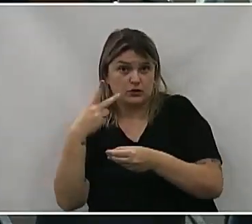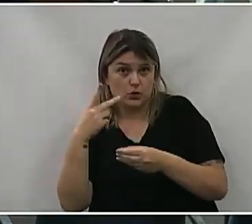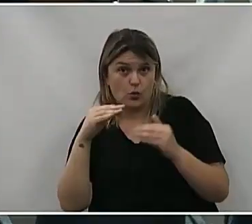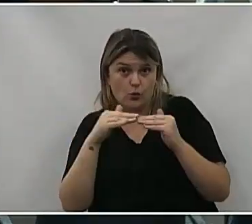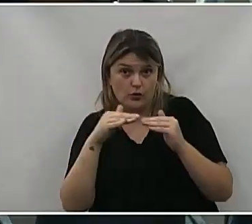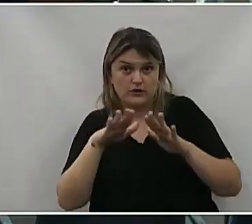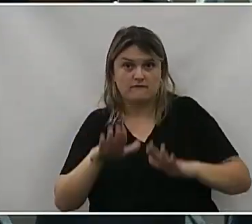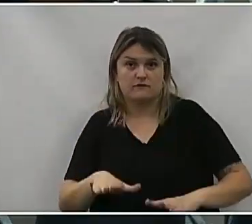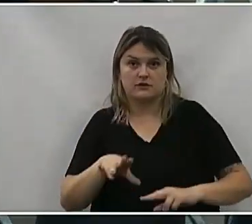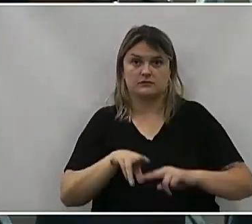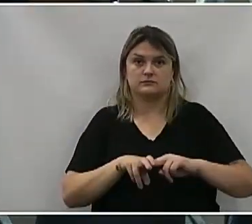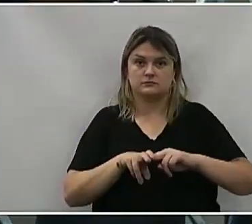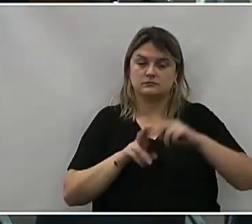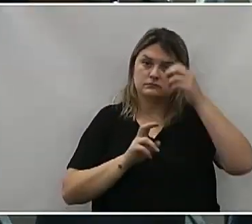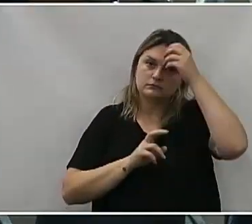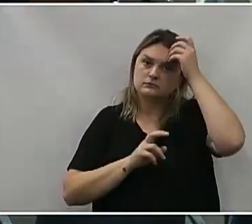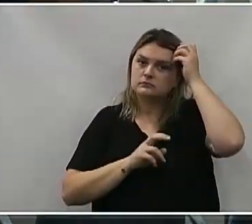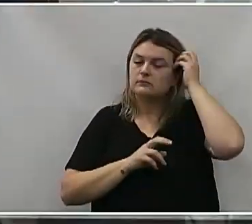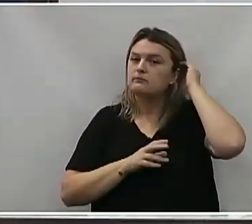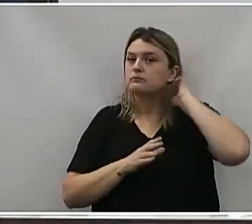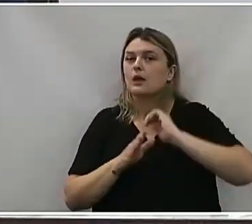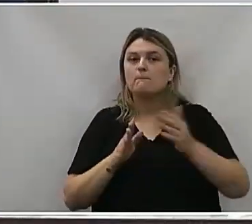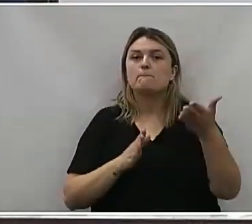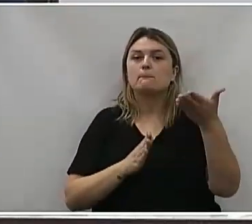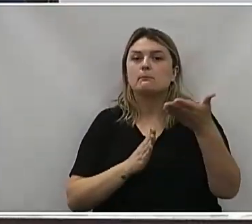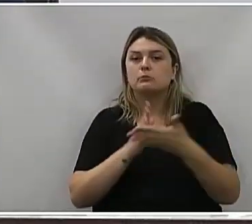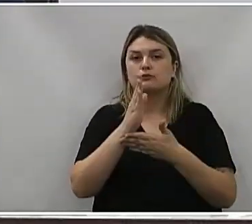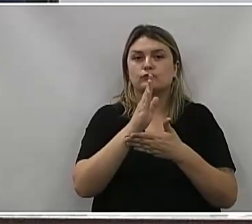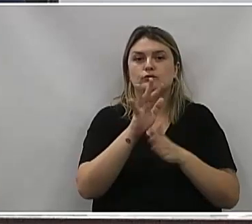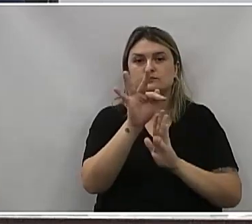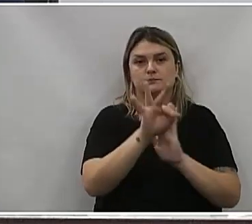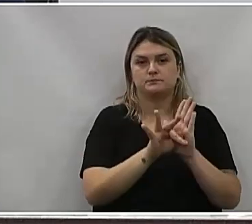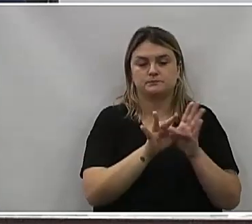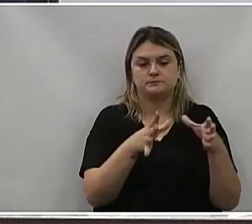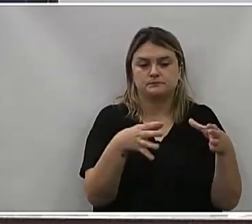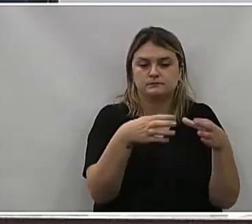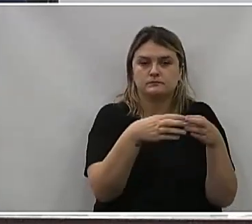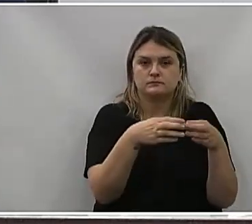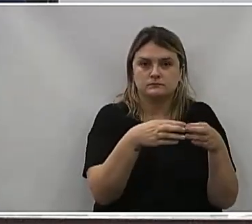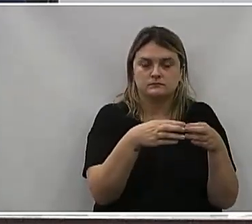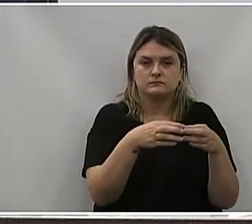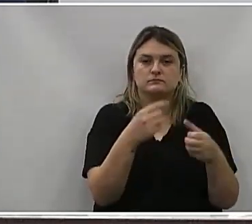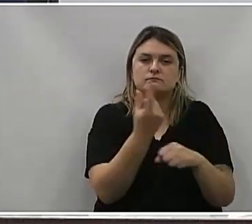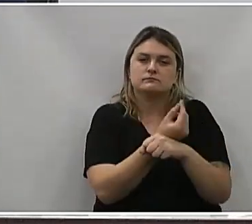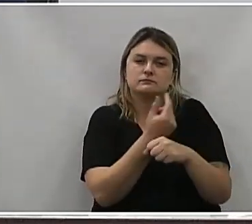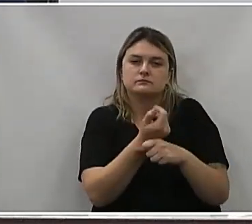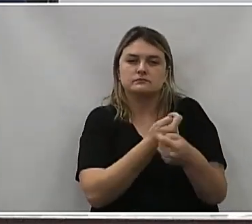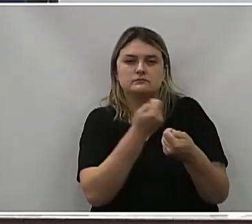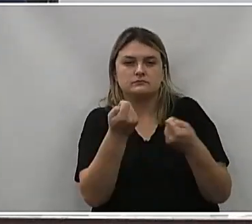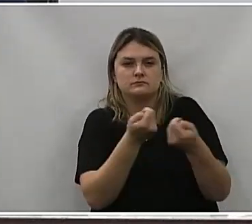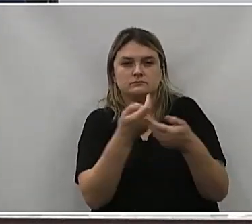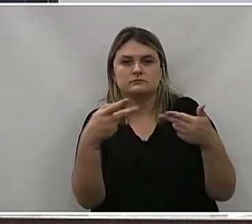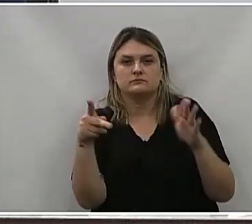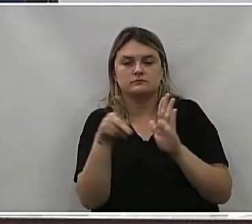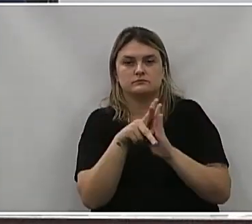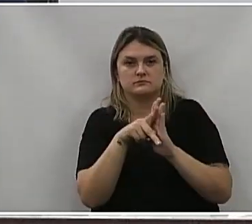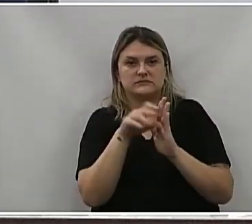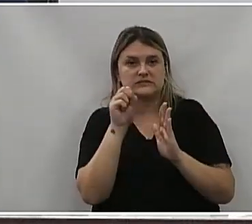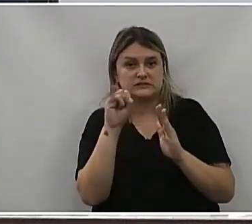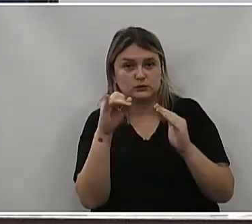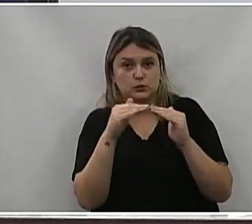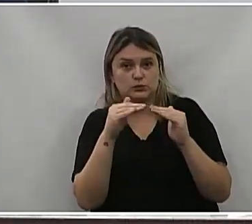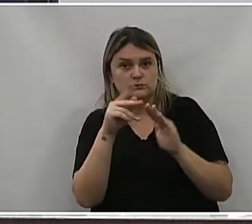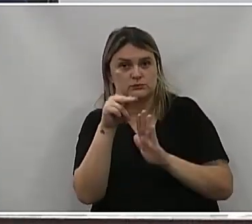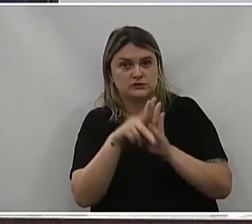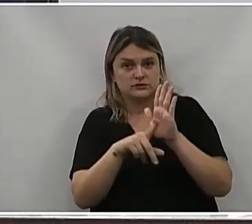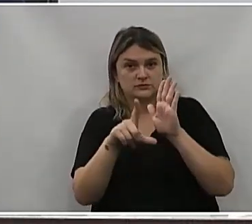que aprovam, permaneçam como estão. Aprovado o parecer fundamentado da Comissão de Finanças, Orçamento e Patrimônio